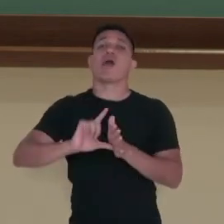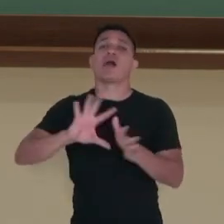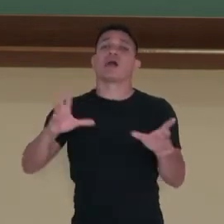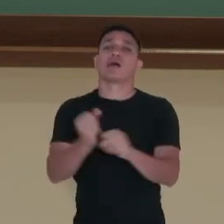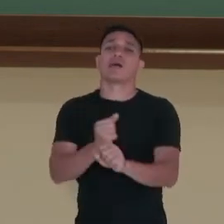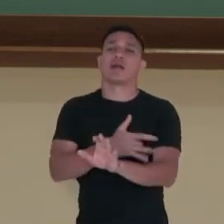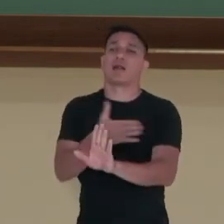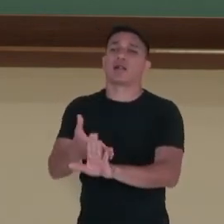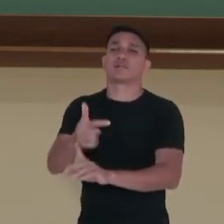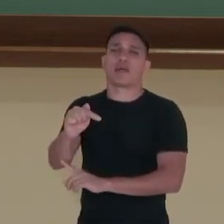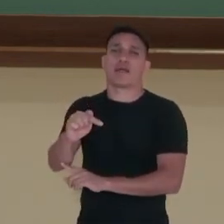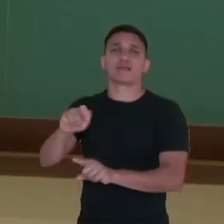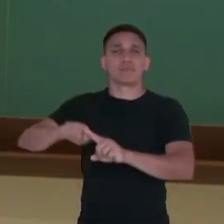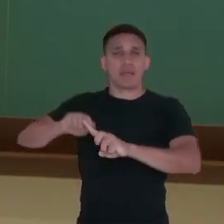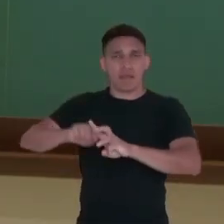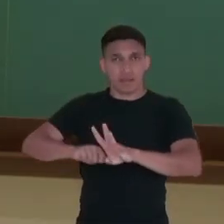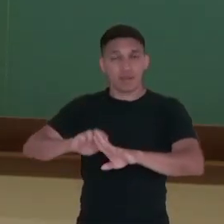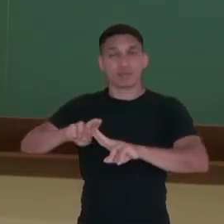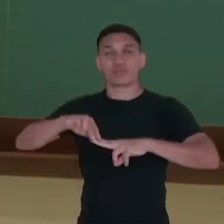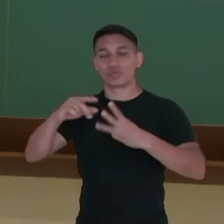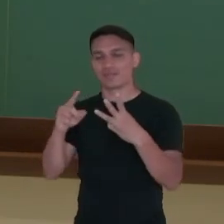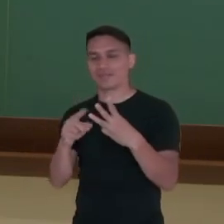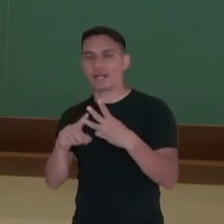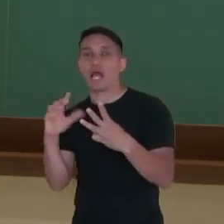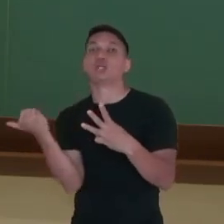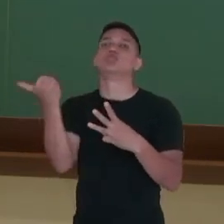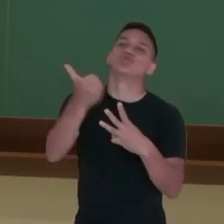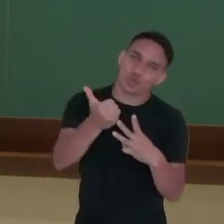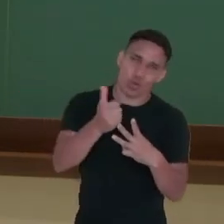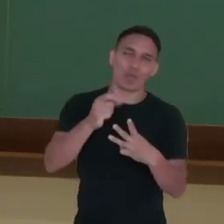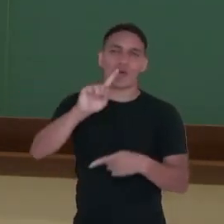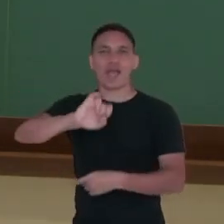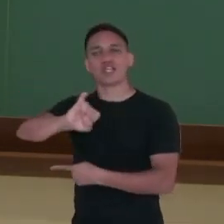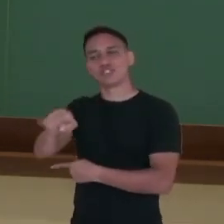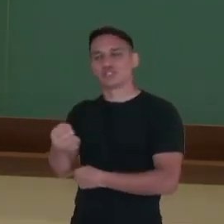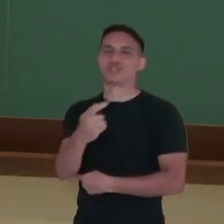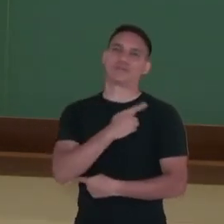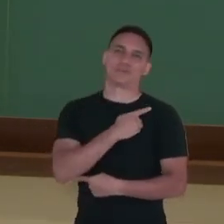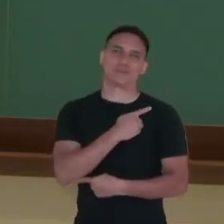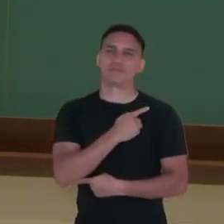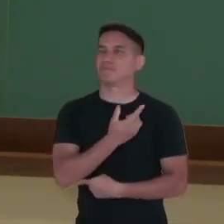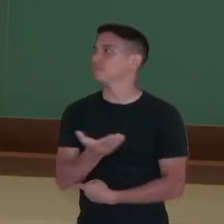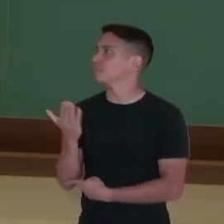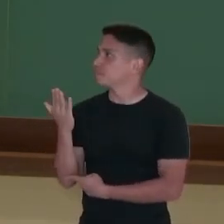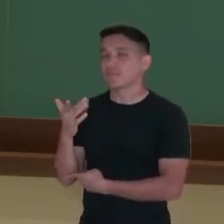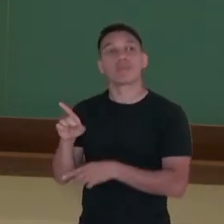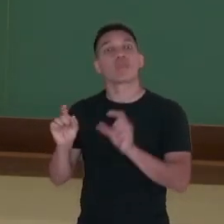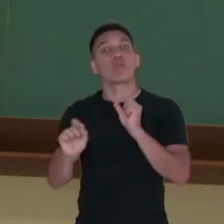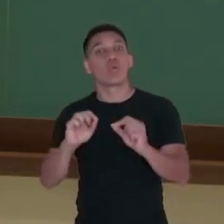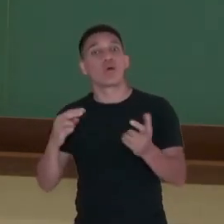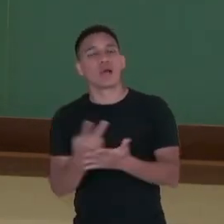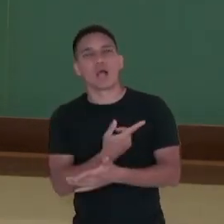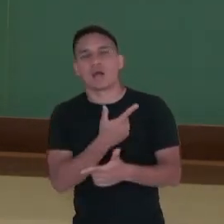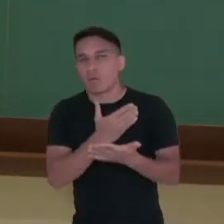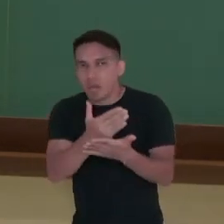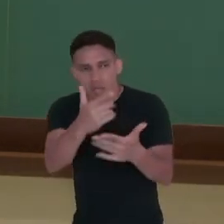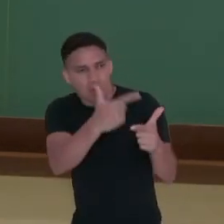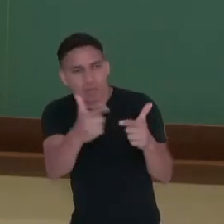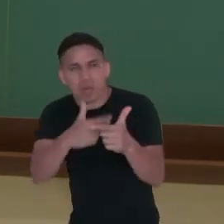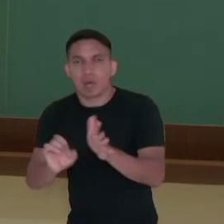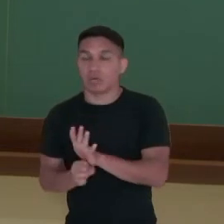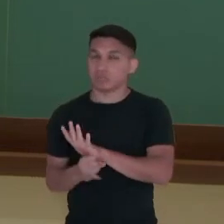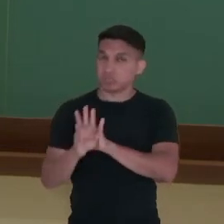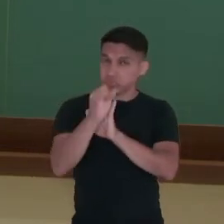sendo substituído pelo seu vice-presidente, o João Goulart, conhecido como Jango, que teve aí problemas com inflação e